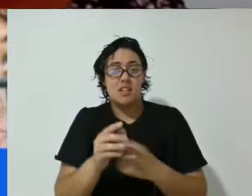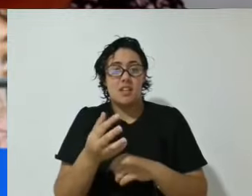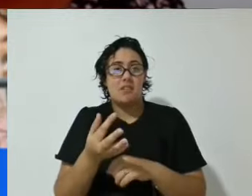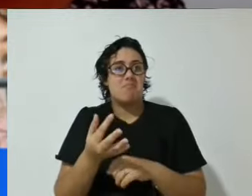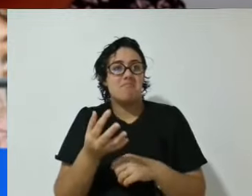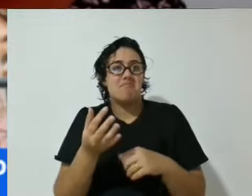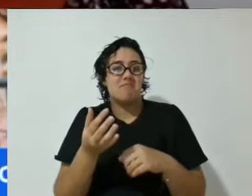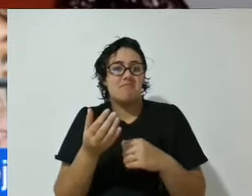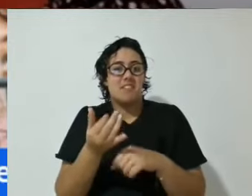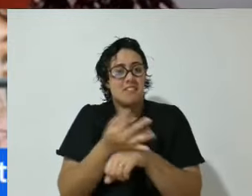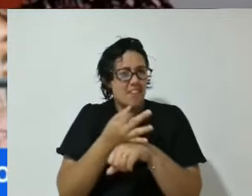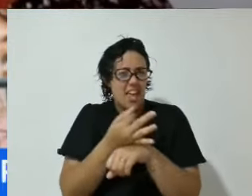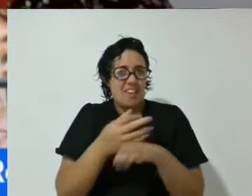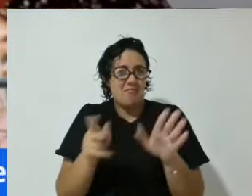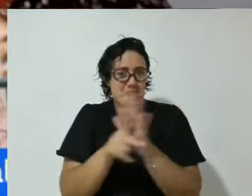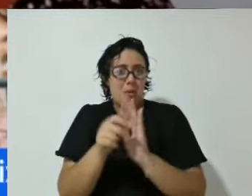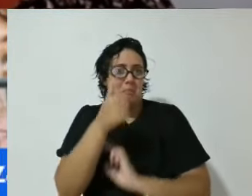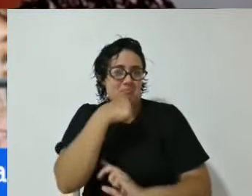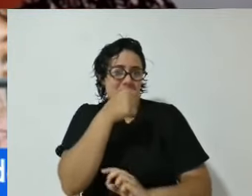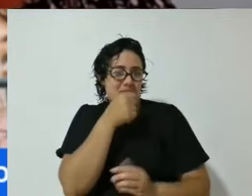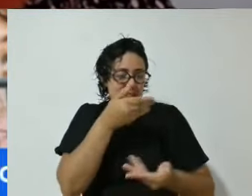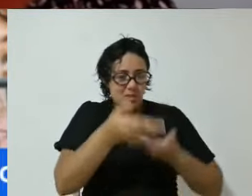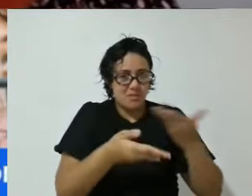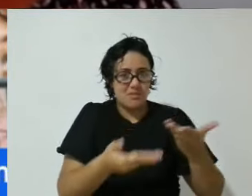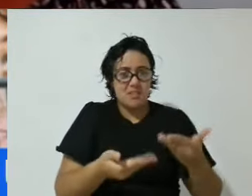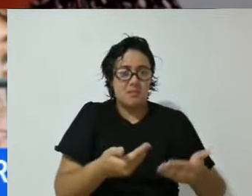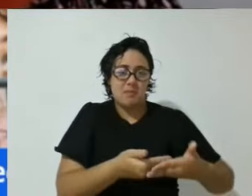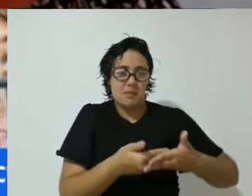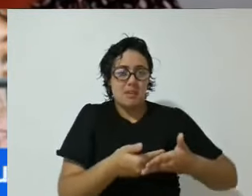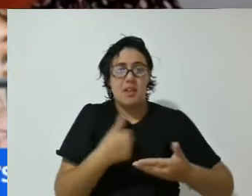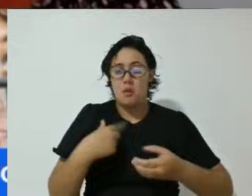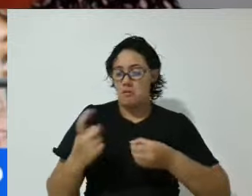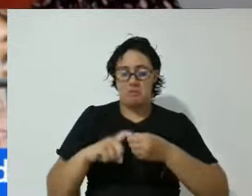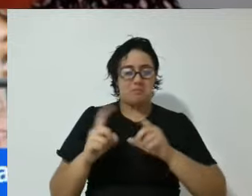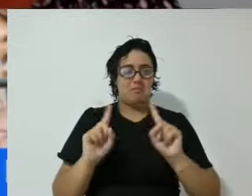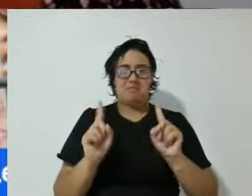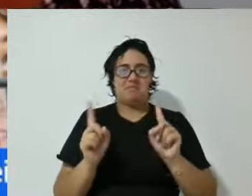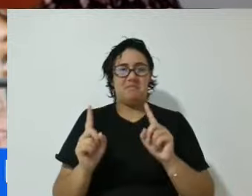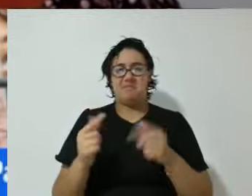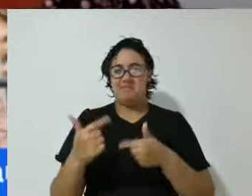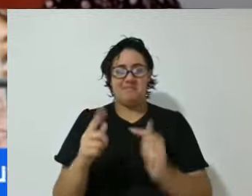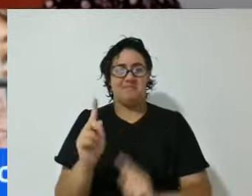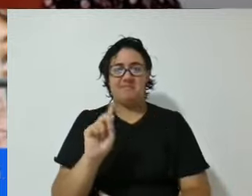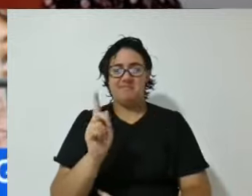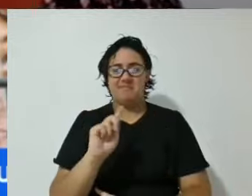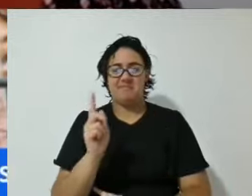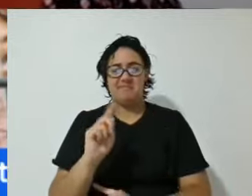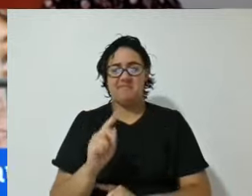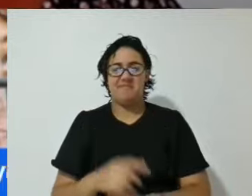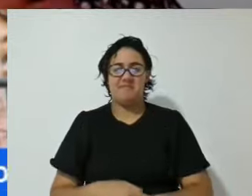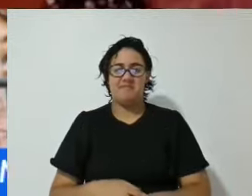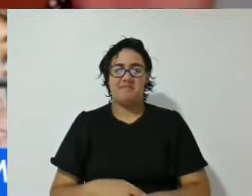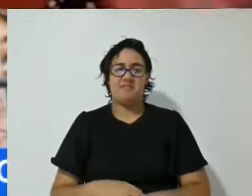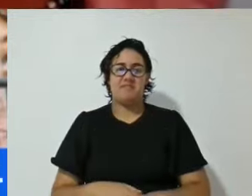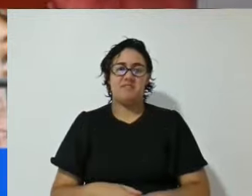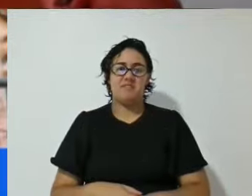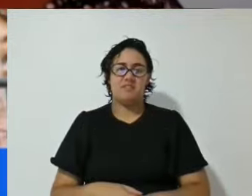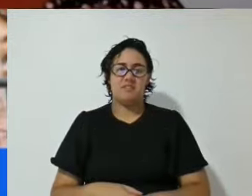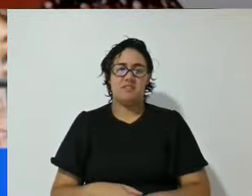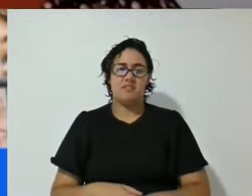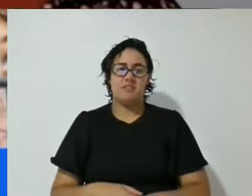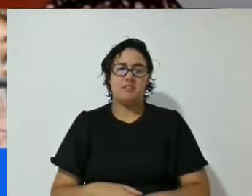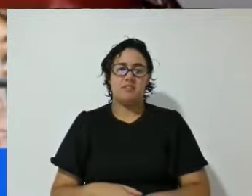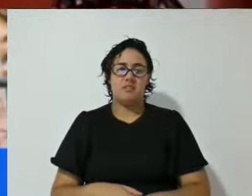já voltou estou. ativa? Ainda não, ainda não. Tá de licença. Como que é? Ainda não. Como